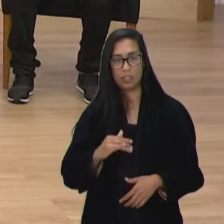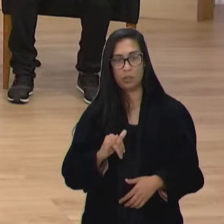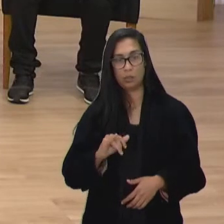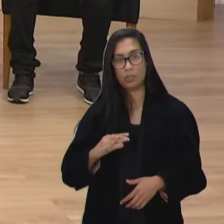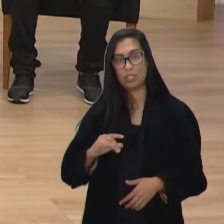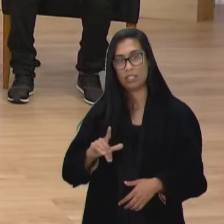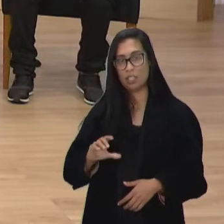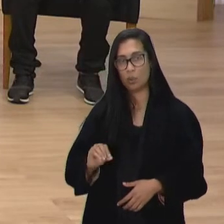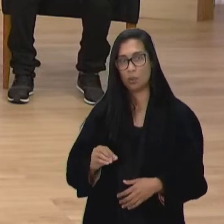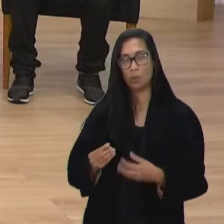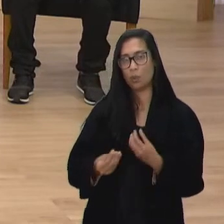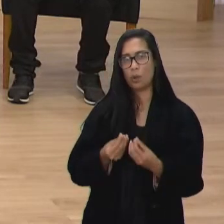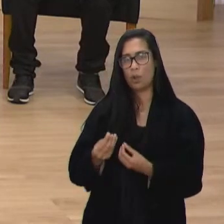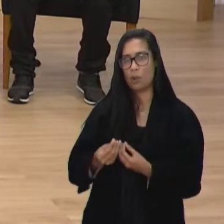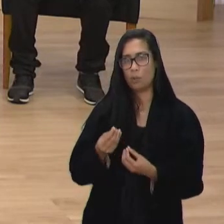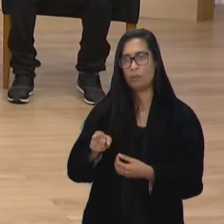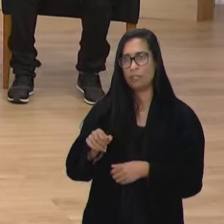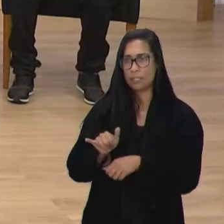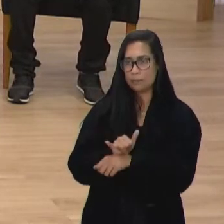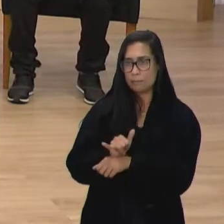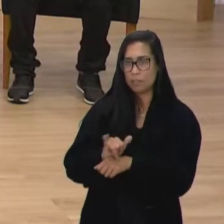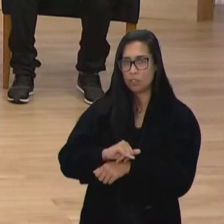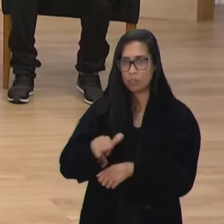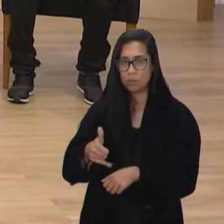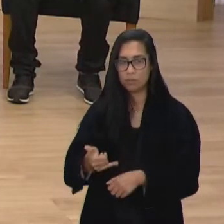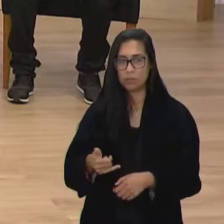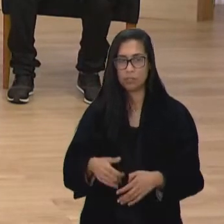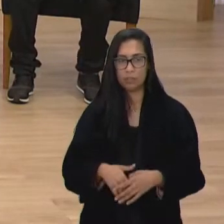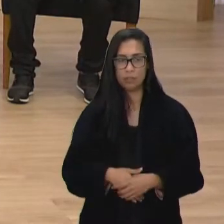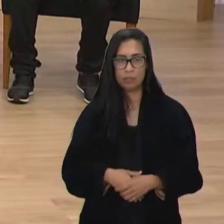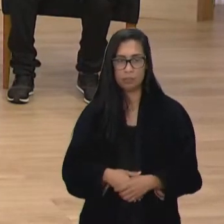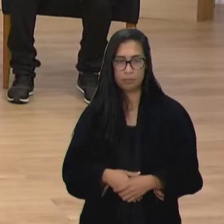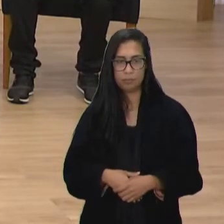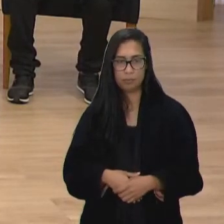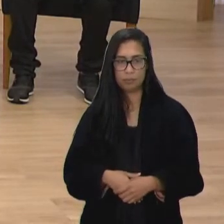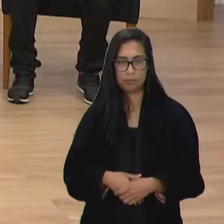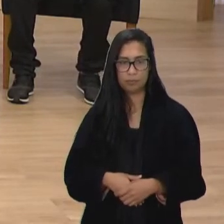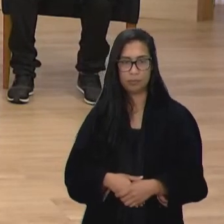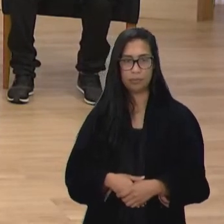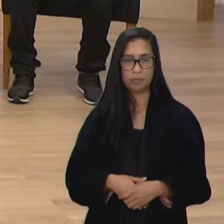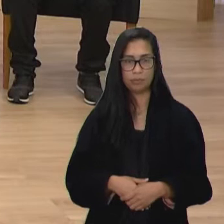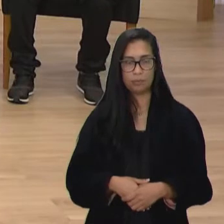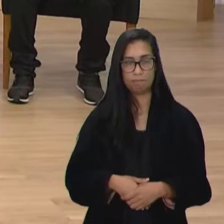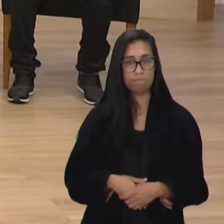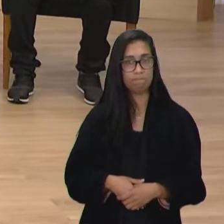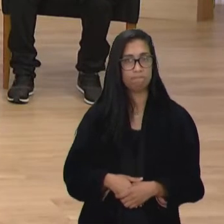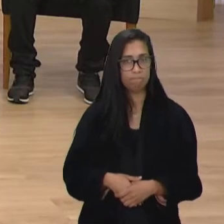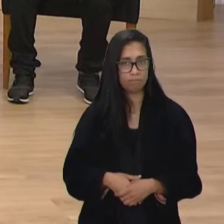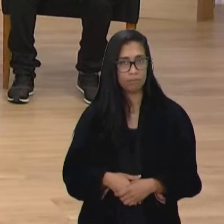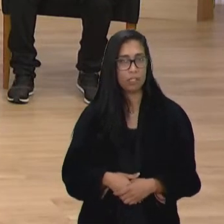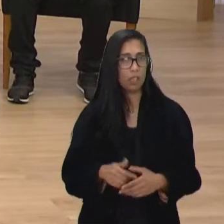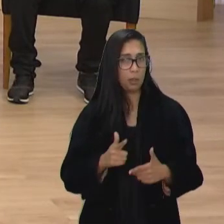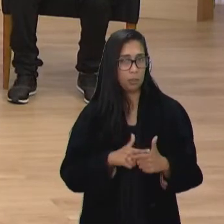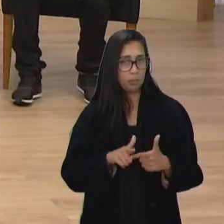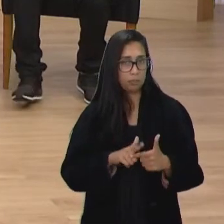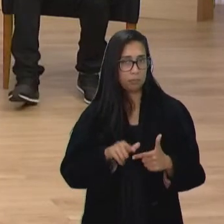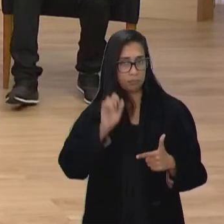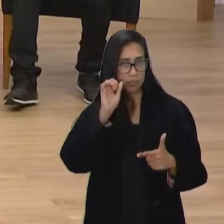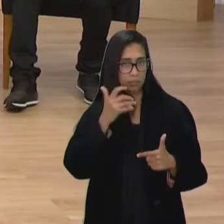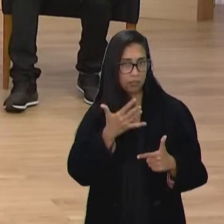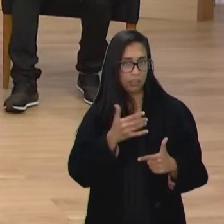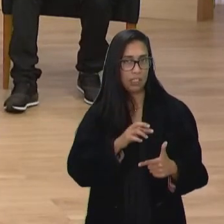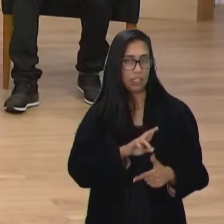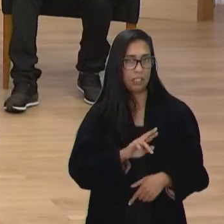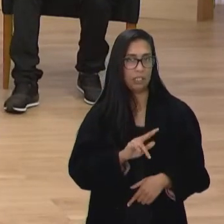foi usar o ciclo de Sternberg. Vocês acham que vocês usaram o ciclo de Sternberg na hora de solucionar problemas no RPG?